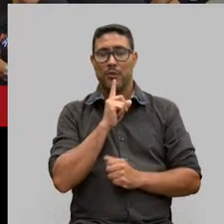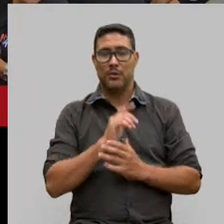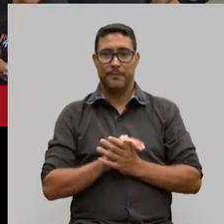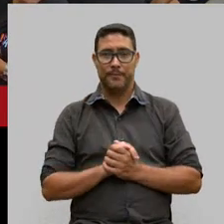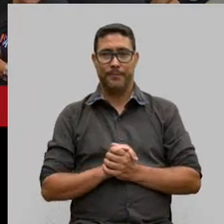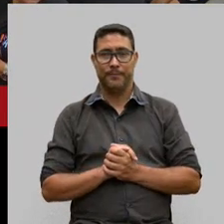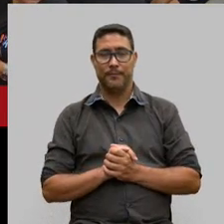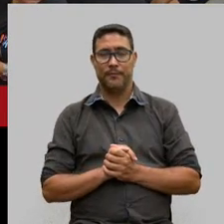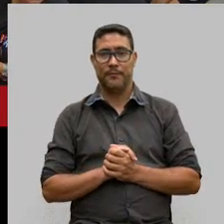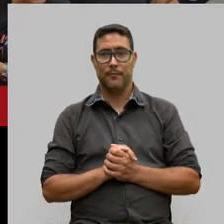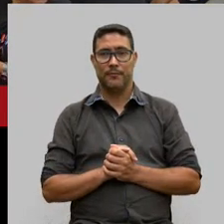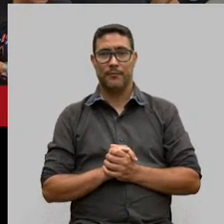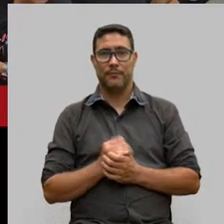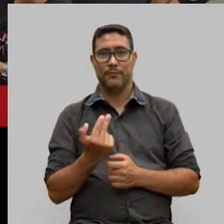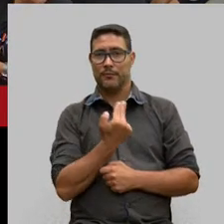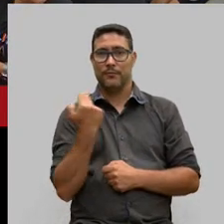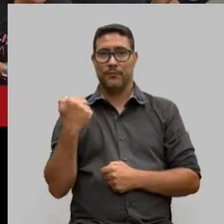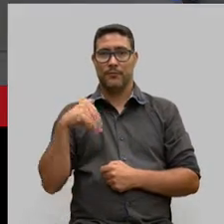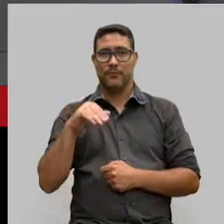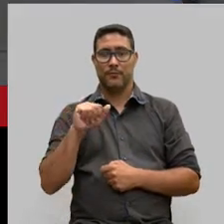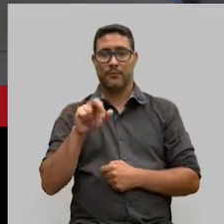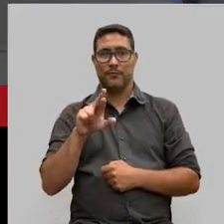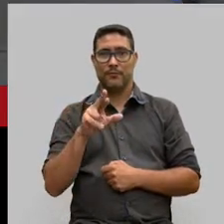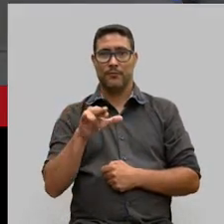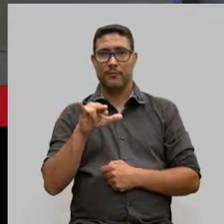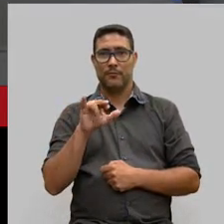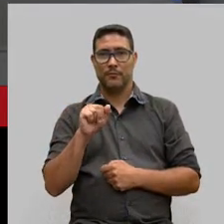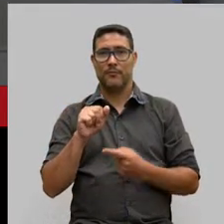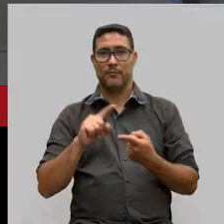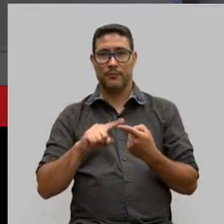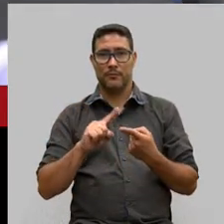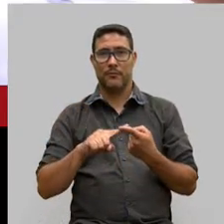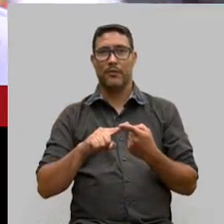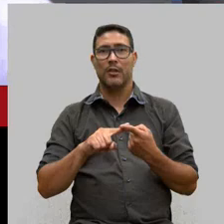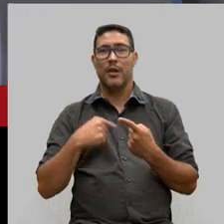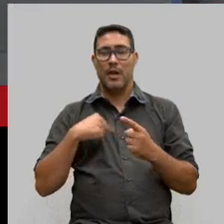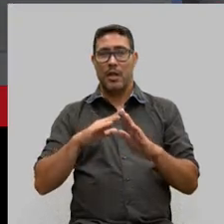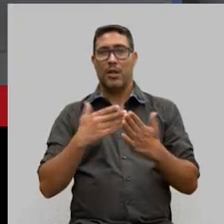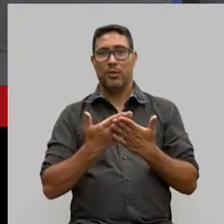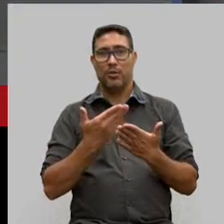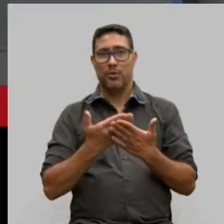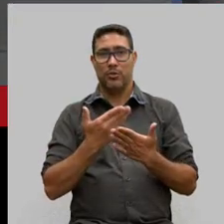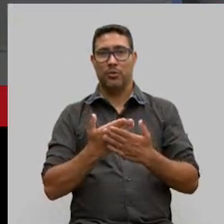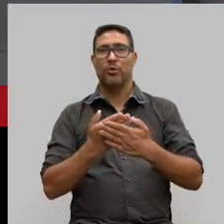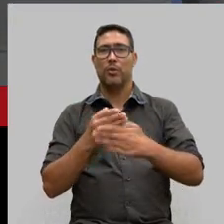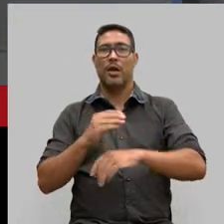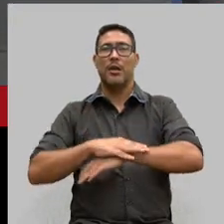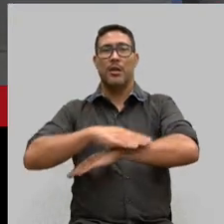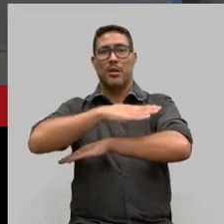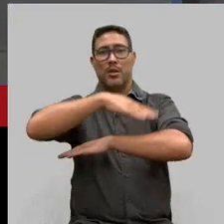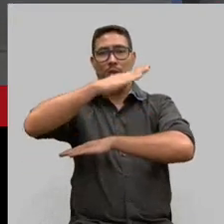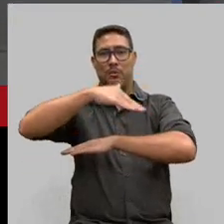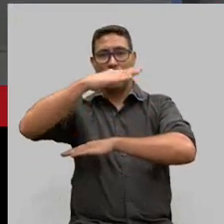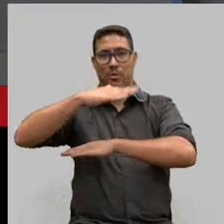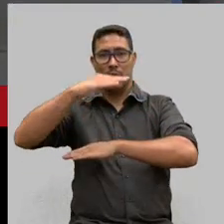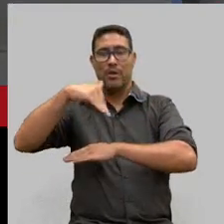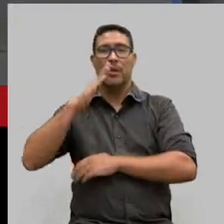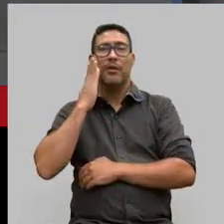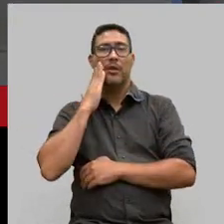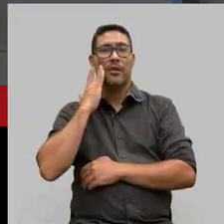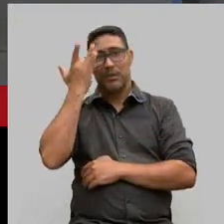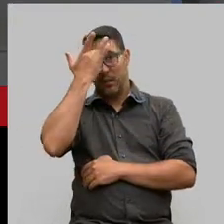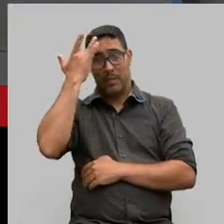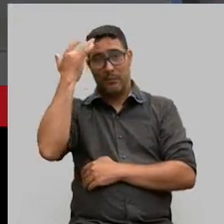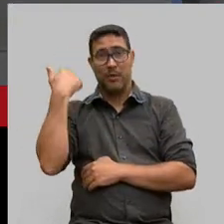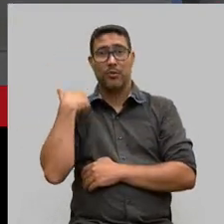favor meu nome é Márcia sou de Mário Campos minha filha estuda na Brumadinho sei que o pessoal é meio leigo né mas eu fiquei sabendo de última